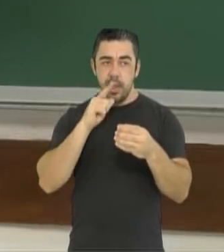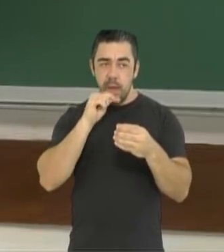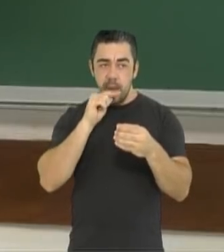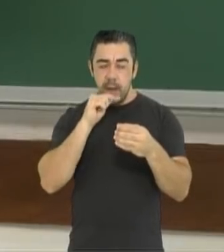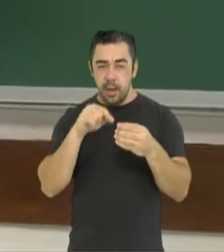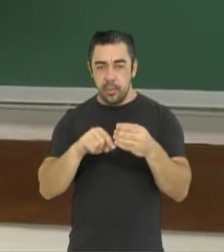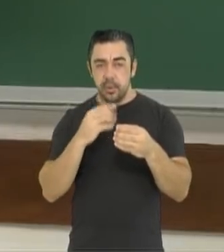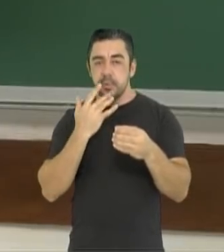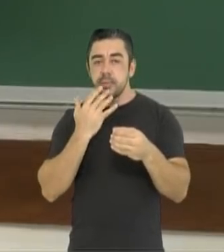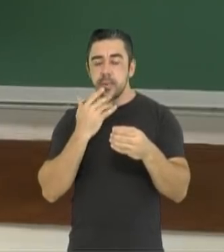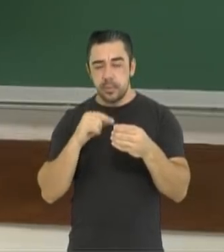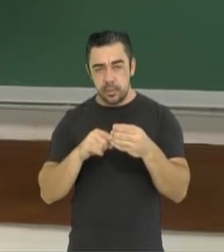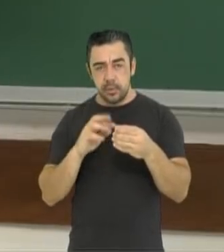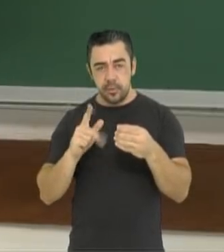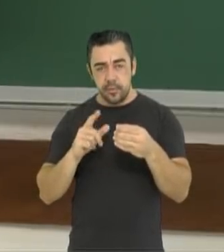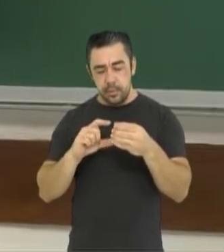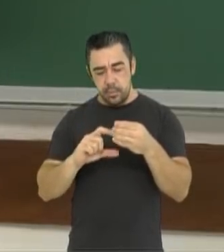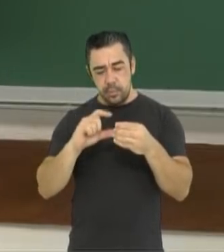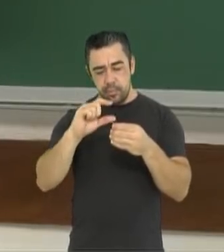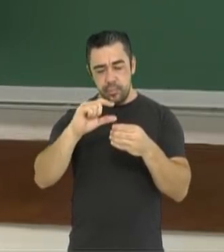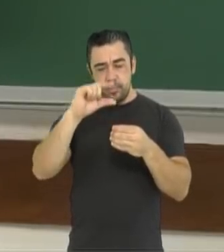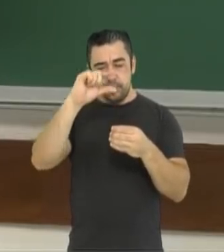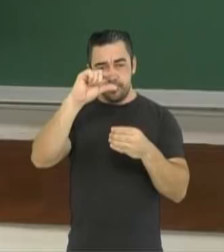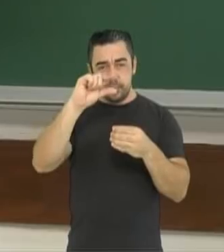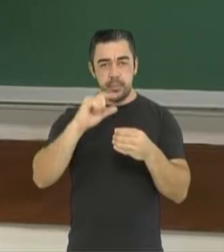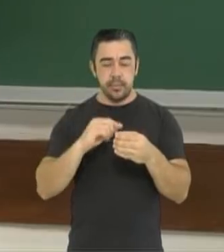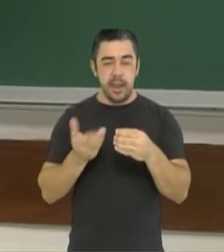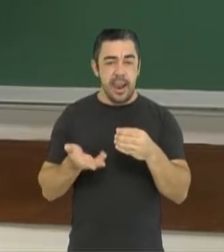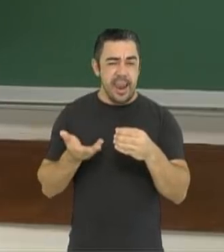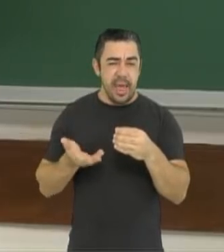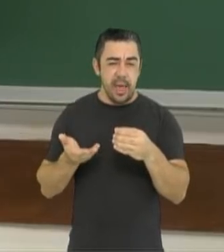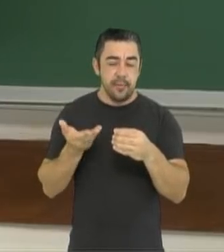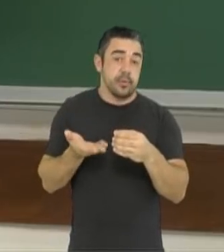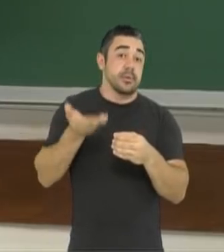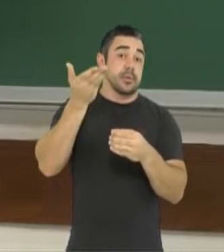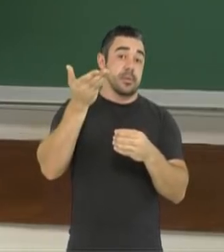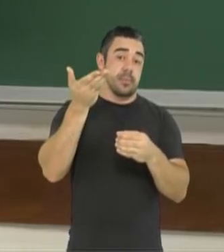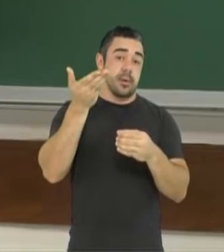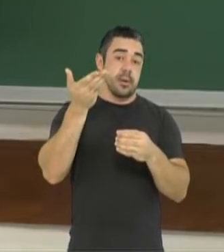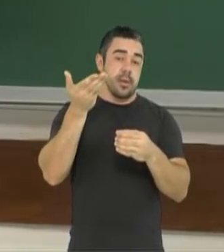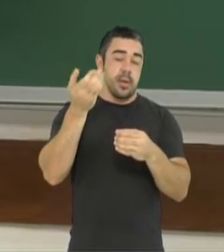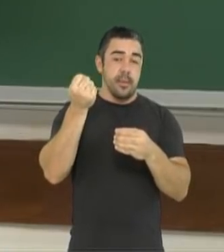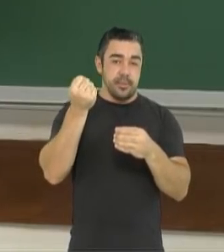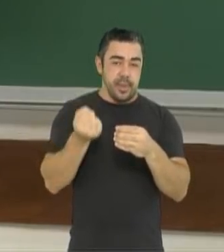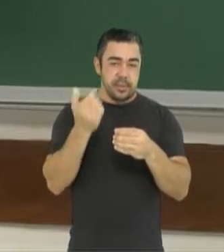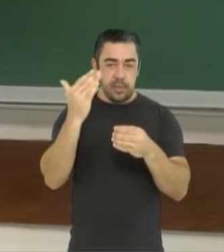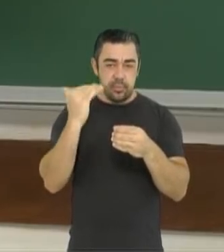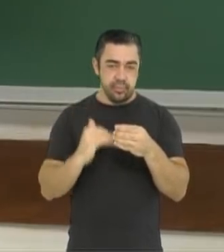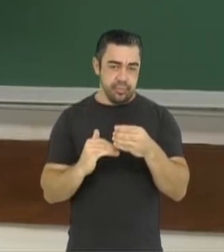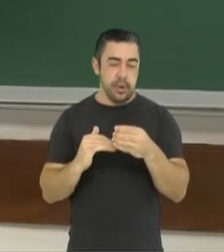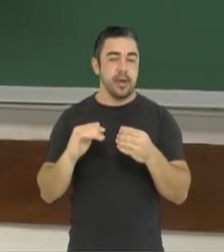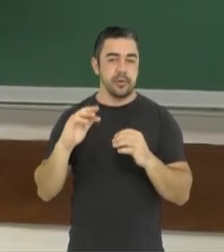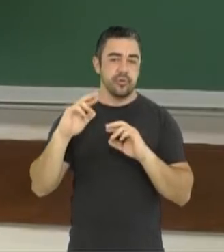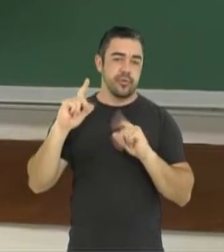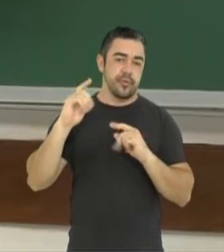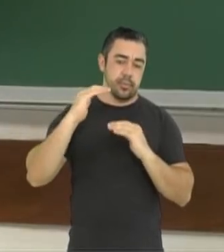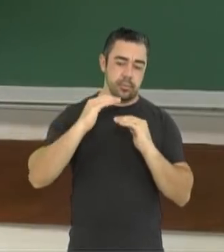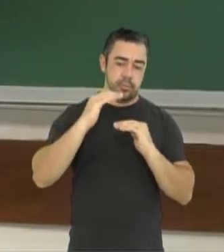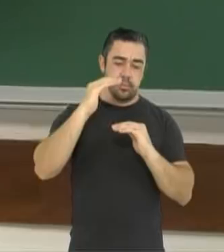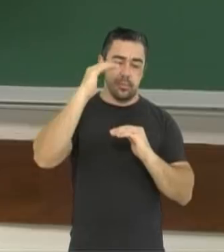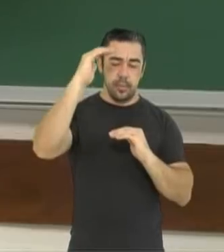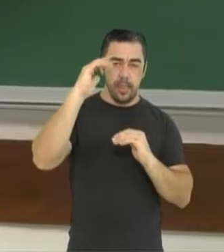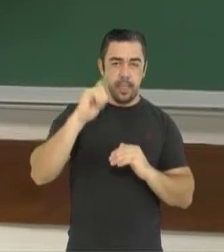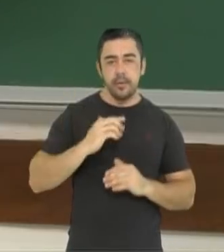para dar um destaque, fica por baixo. O que é mais leve, menor densidade em cima, o de maior densidade embaixo, e isso faz uma